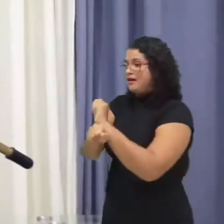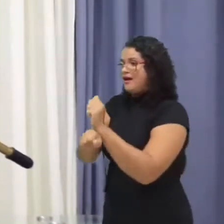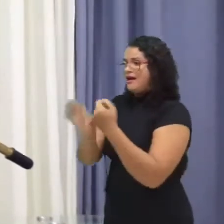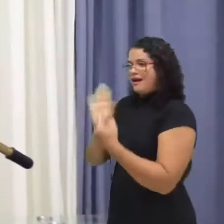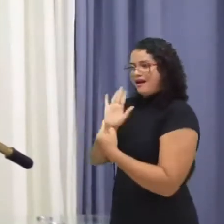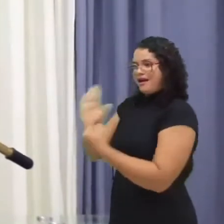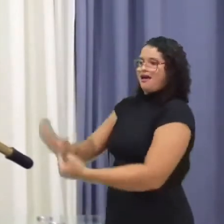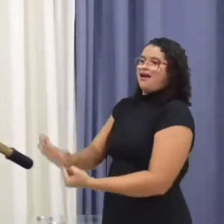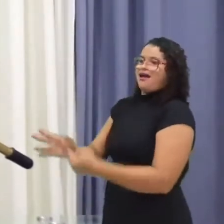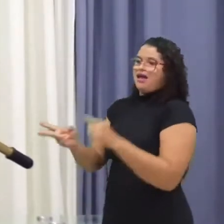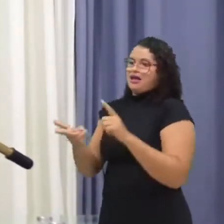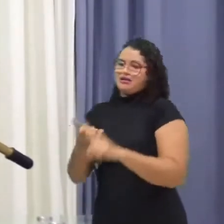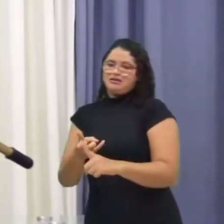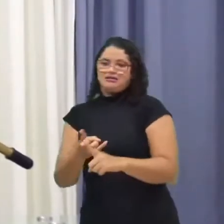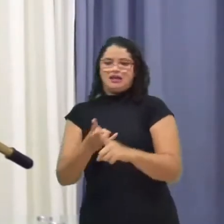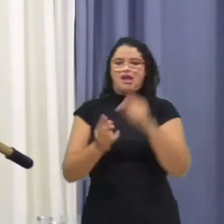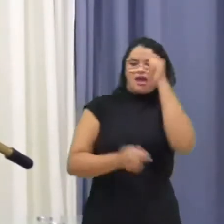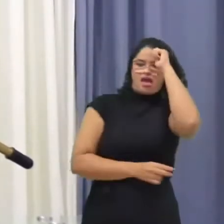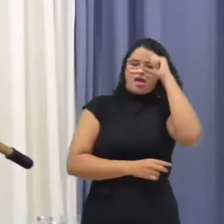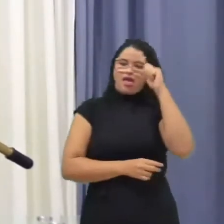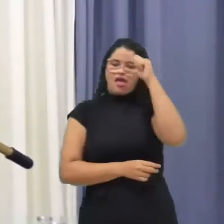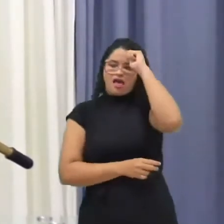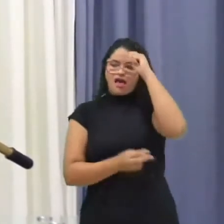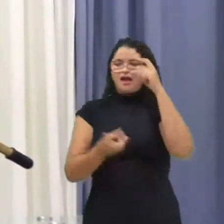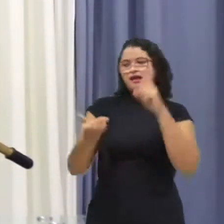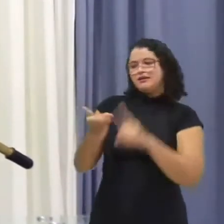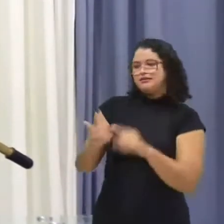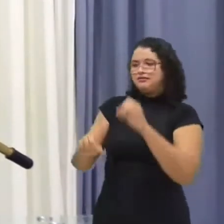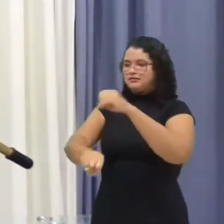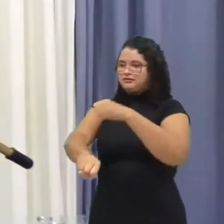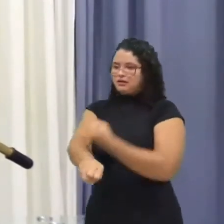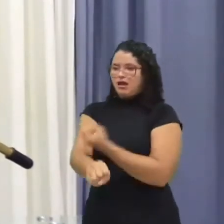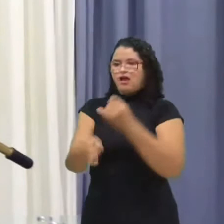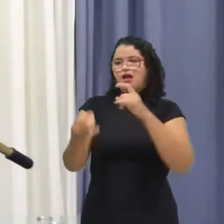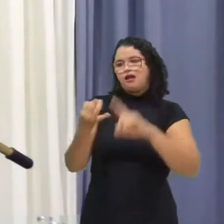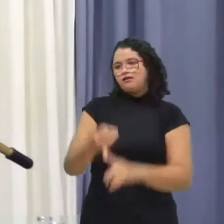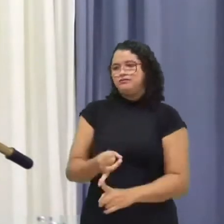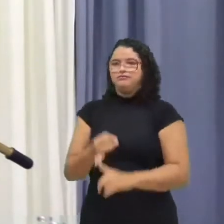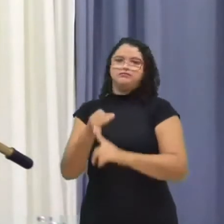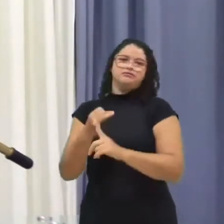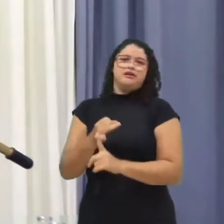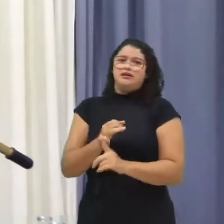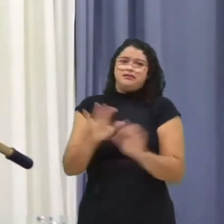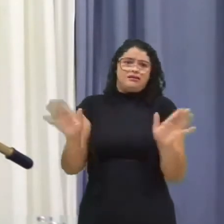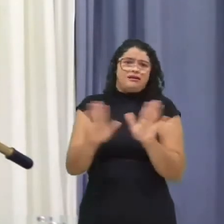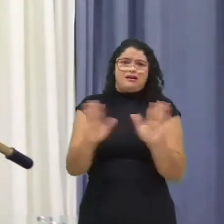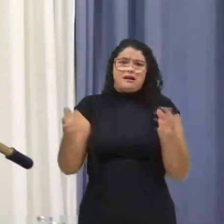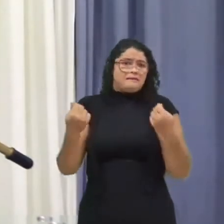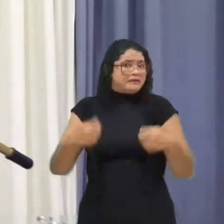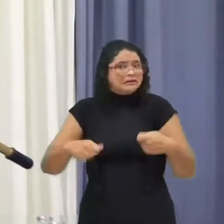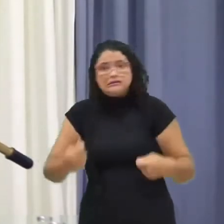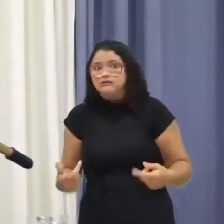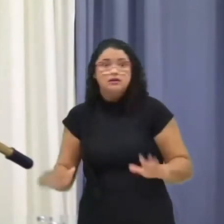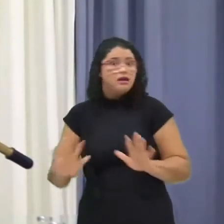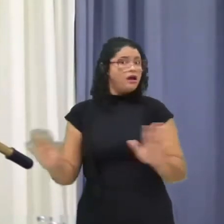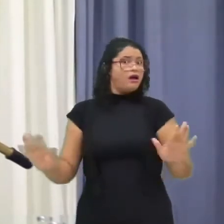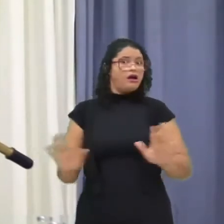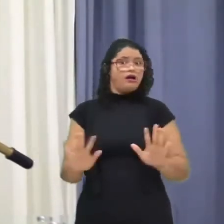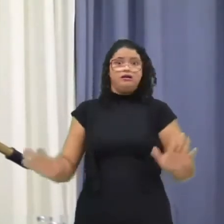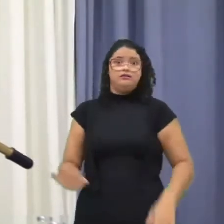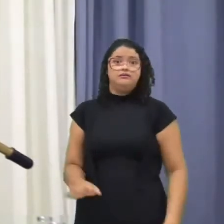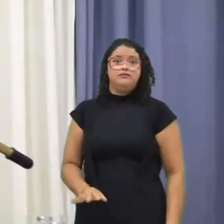Abraão, esse é Adão, esse é Isaque, esse é Jacó, olha aquele ali. Não vai ser preciso.